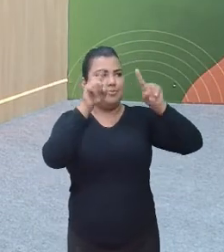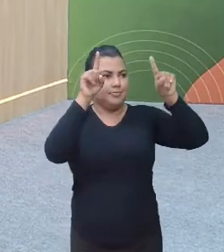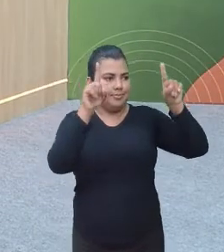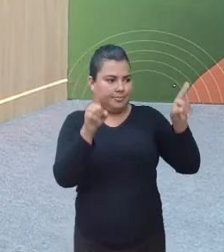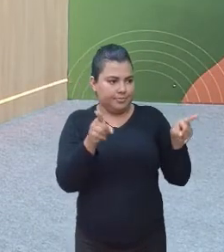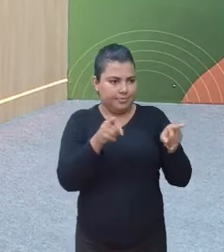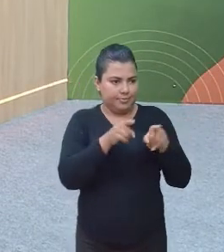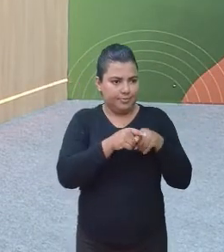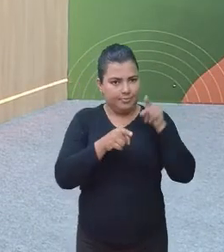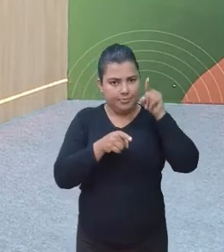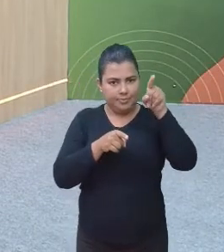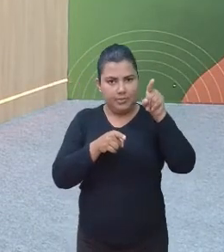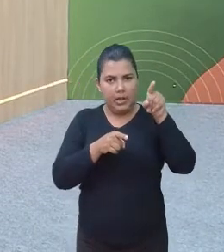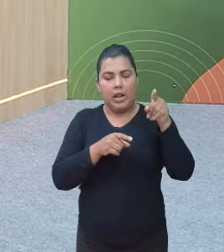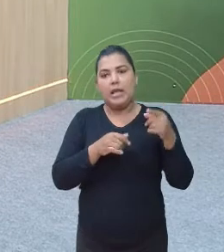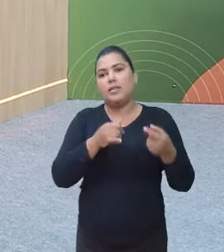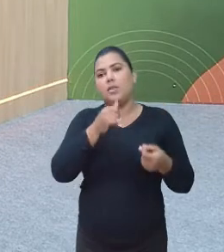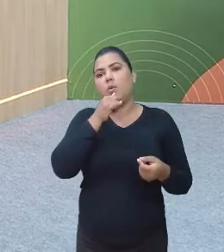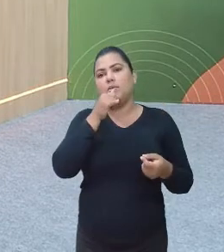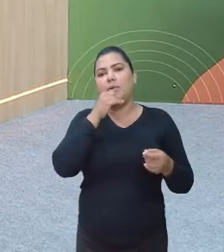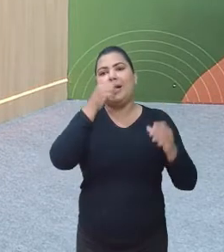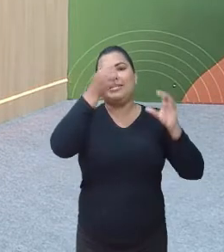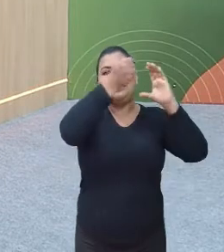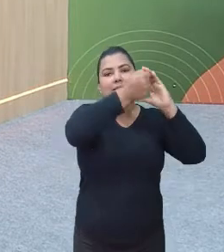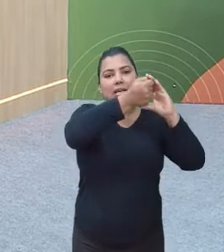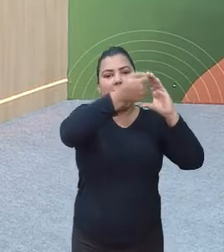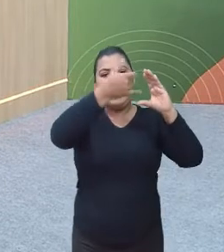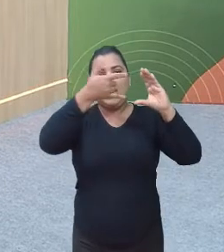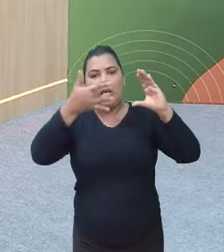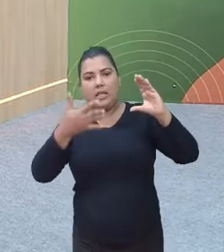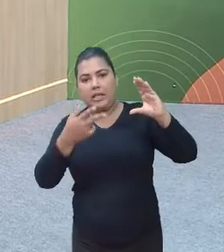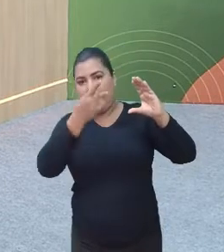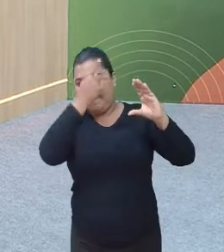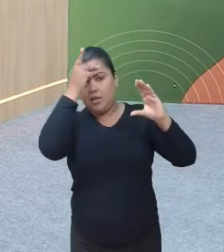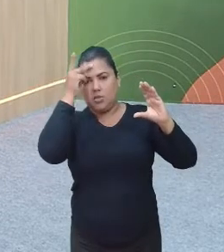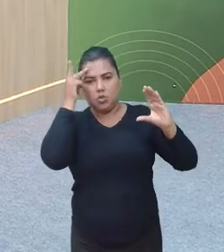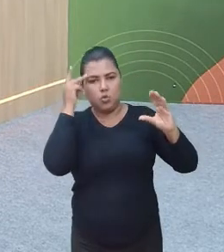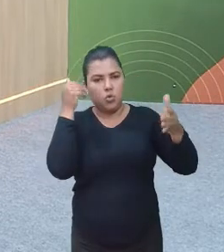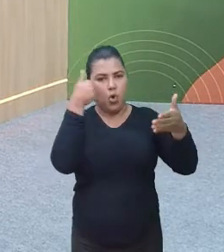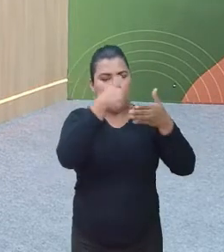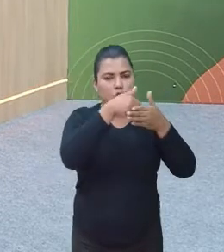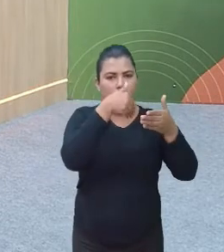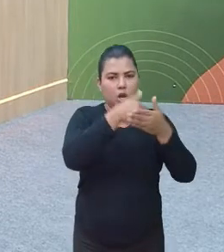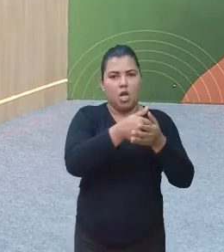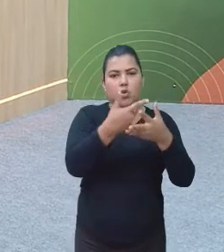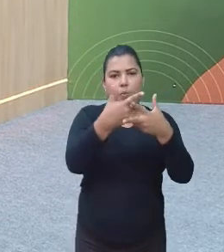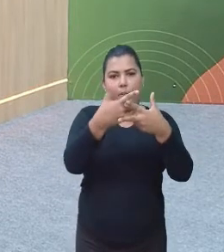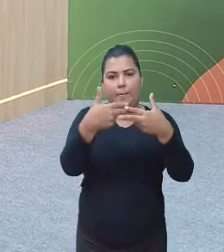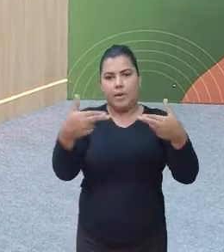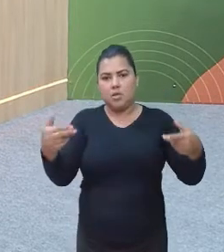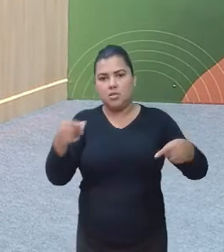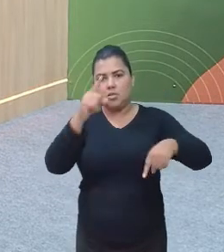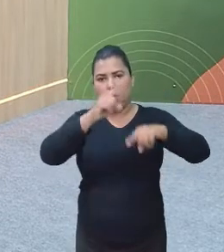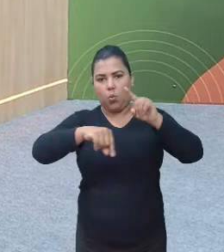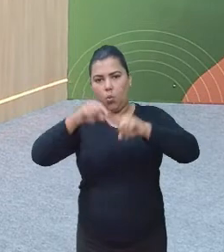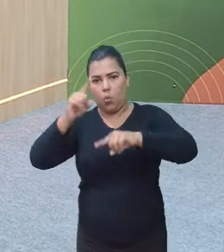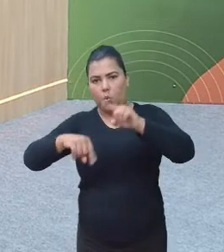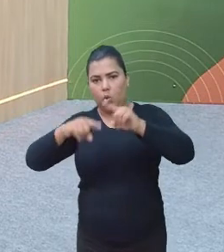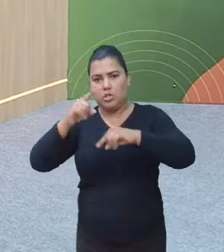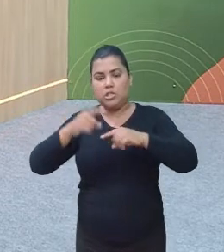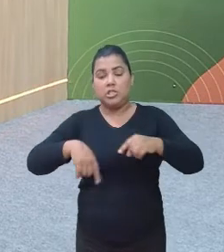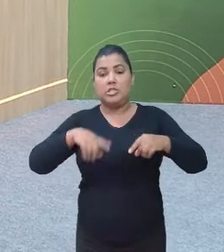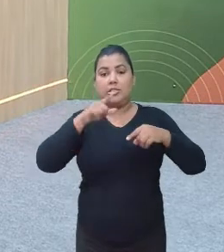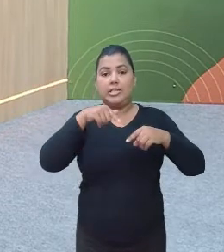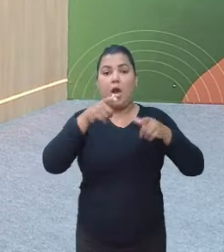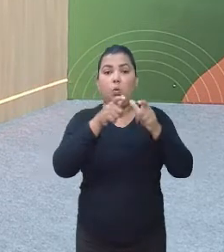caso, todas as representações, todas as pessoas que estão jogando, os objetos que estão aparecendo ali, eles estão em